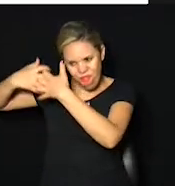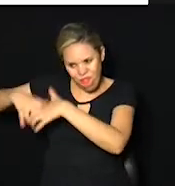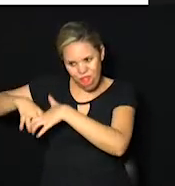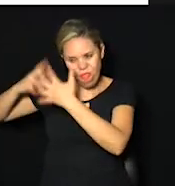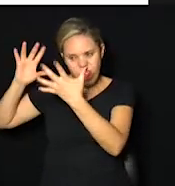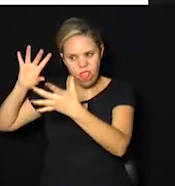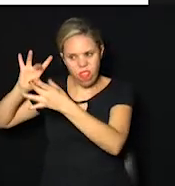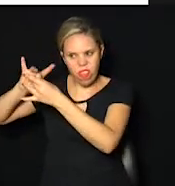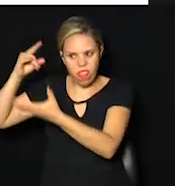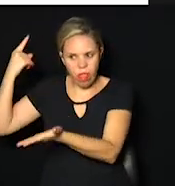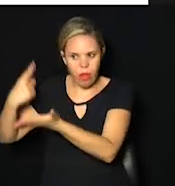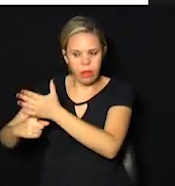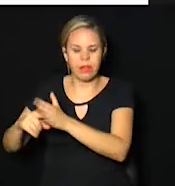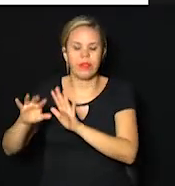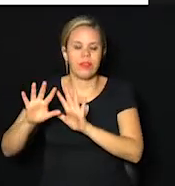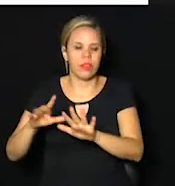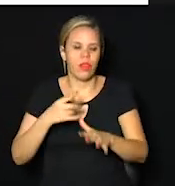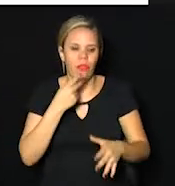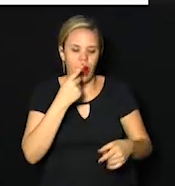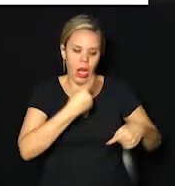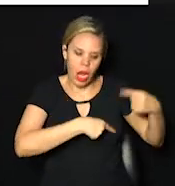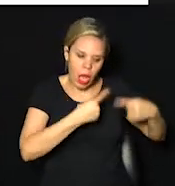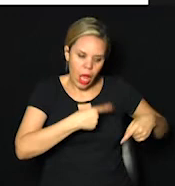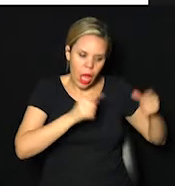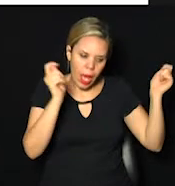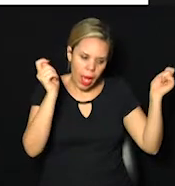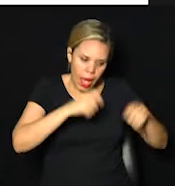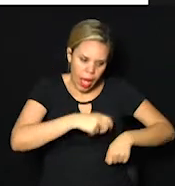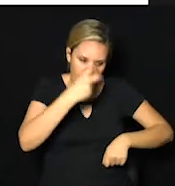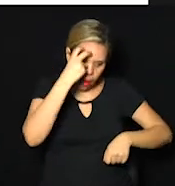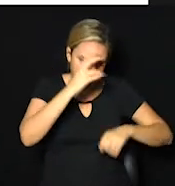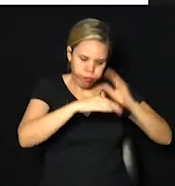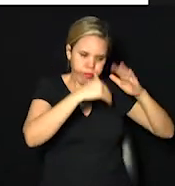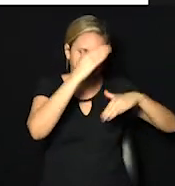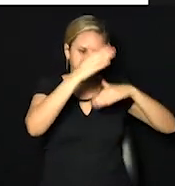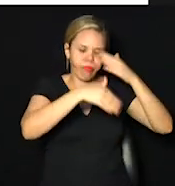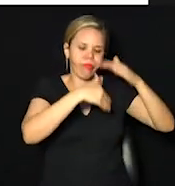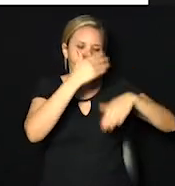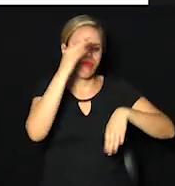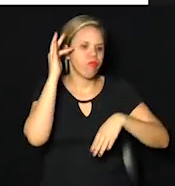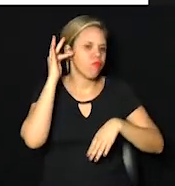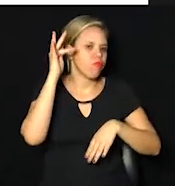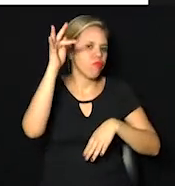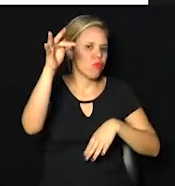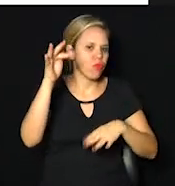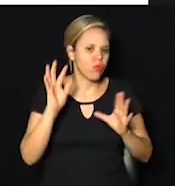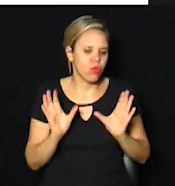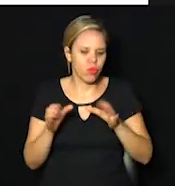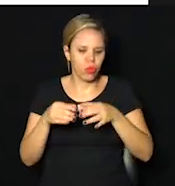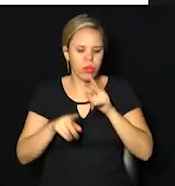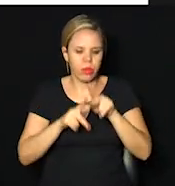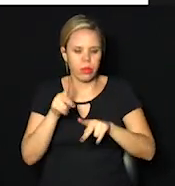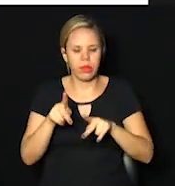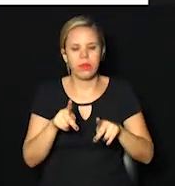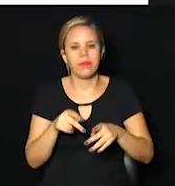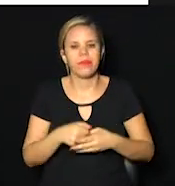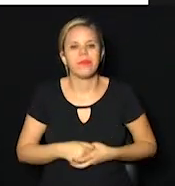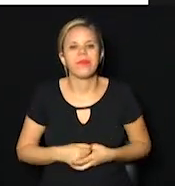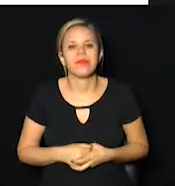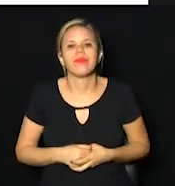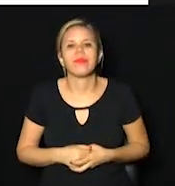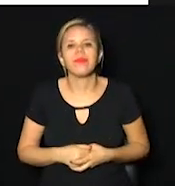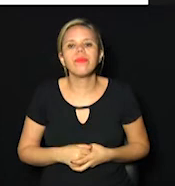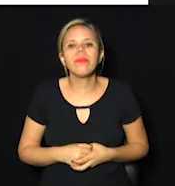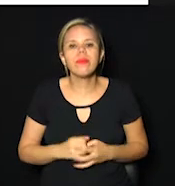Quando eu falo de política, eu falo da capacidade de construir o futuro conjuntamente, de construir o futuro com